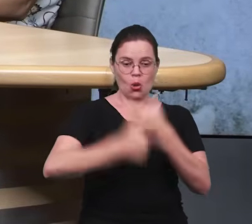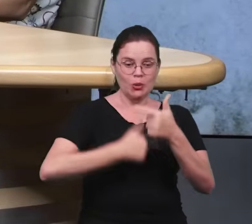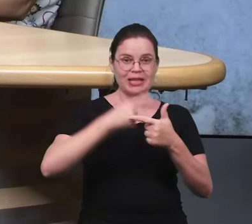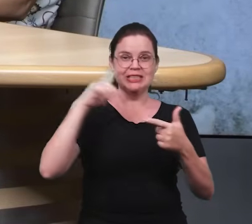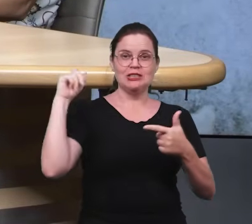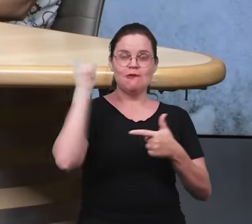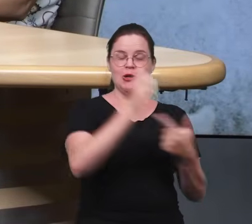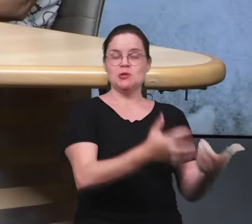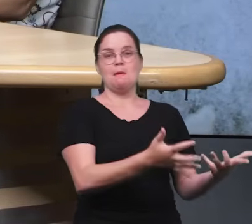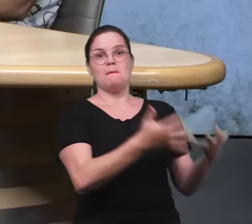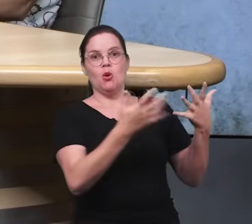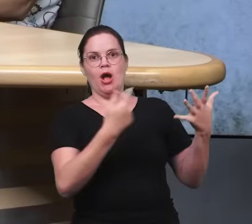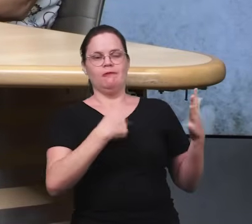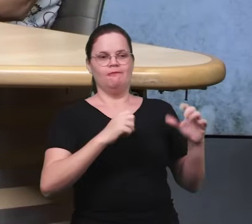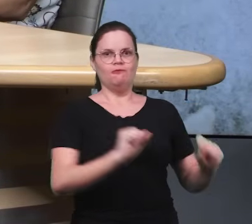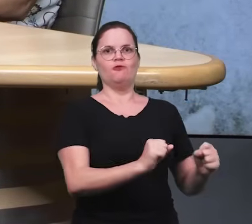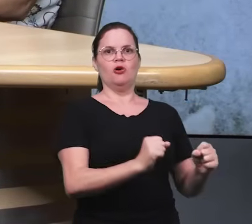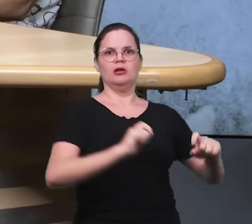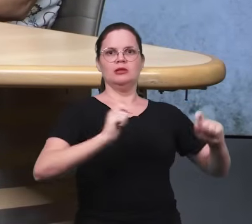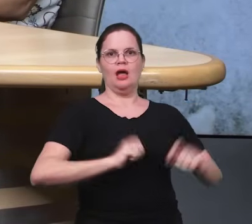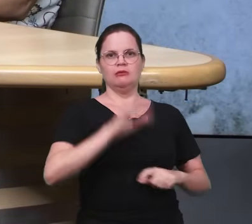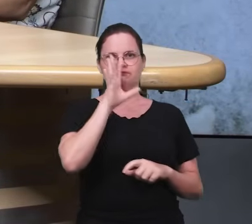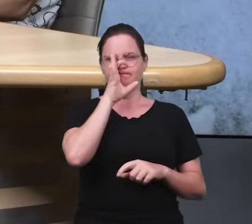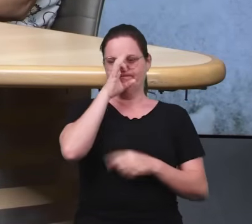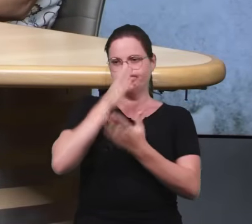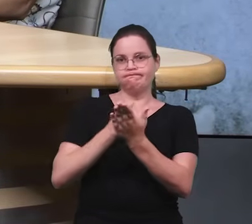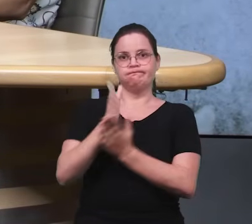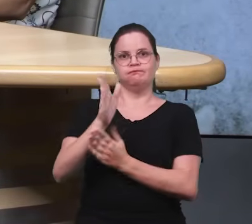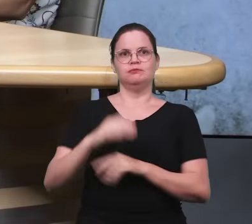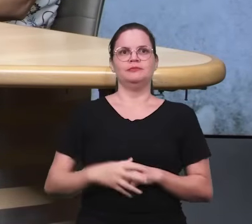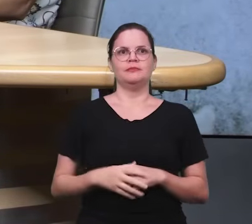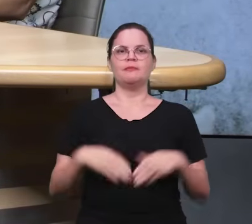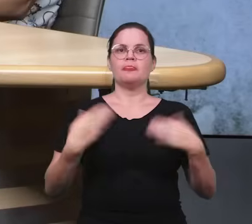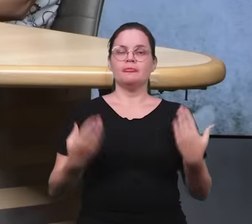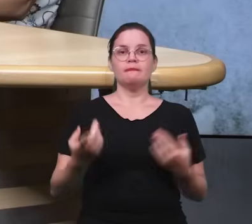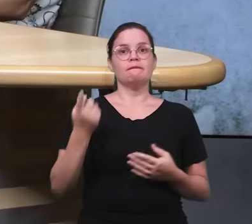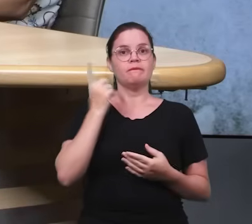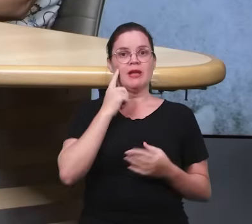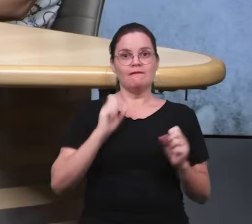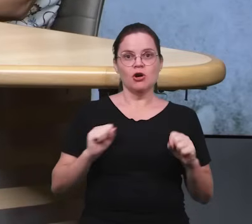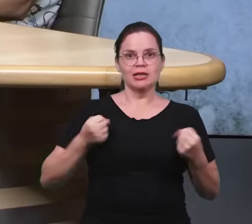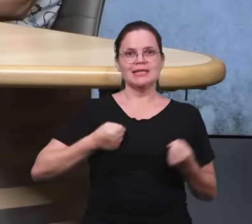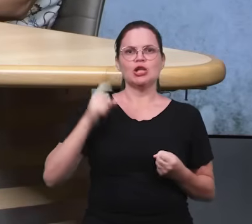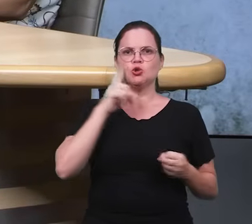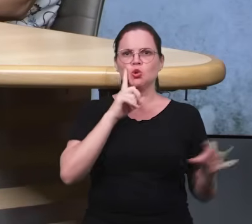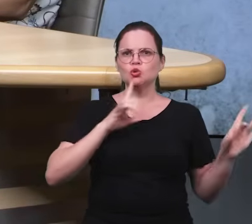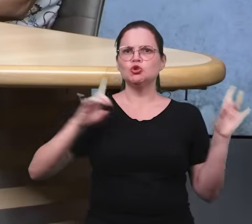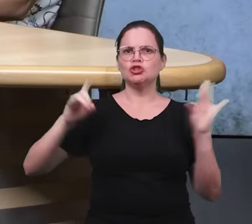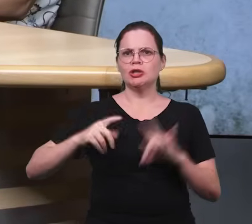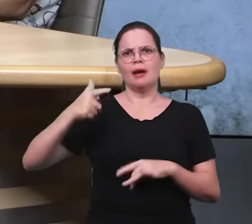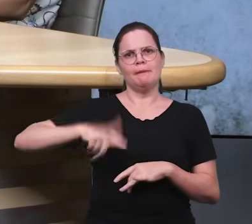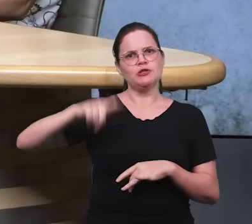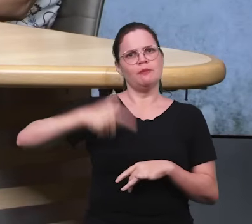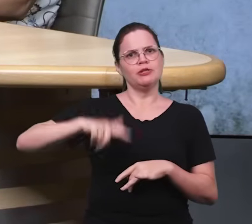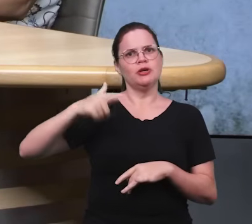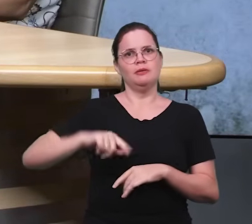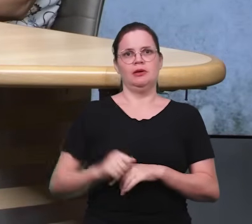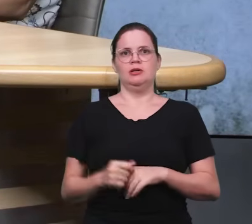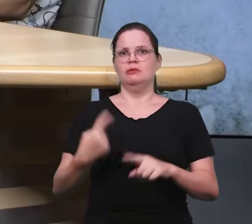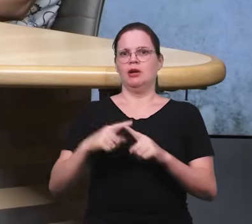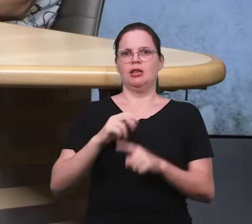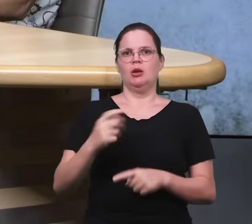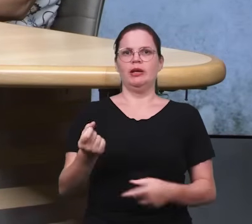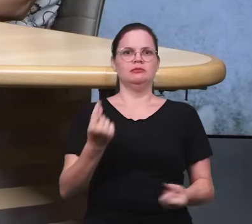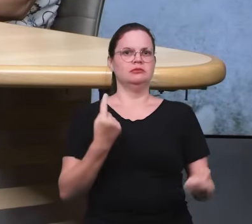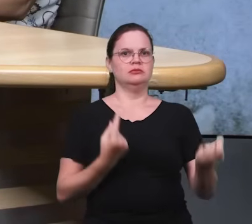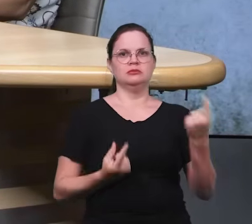fortalecer é um trabalho constante e repetitivo. Repetitivo. Não tem como se fortalecer fazendo esporadicamente. Não tem como